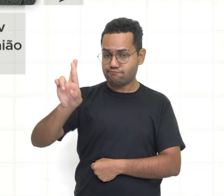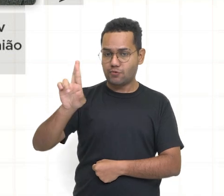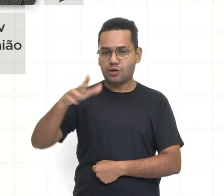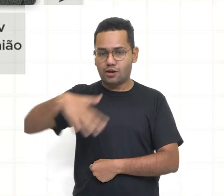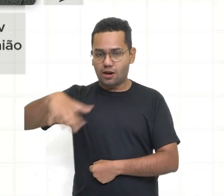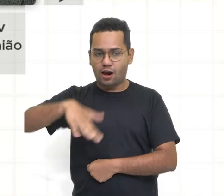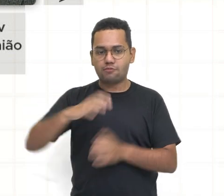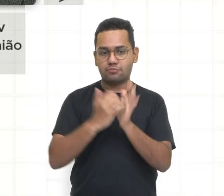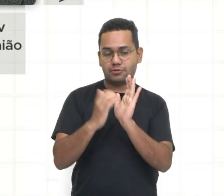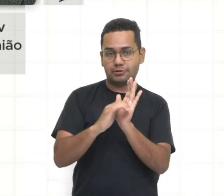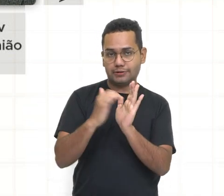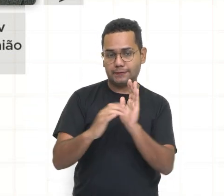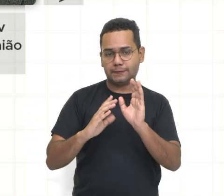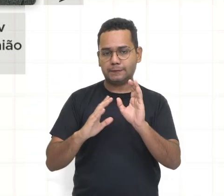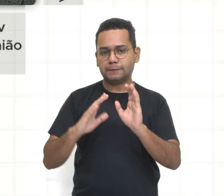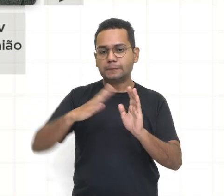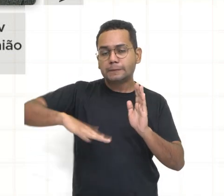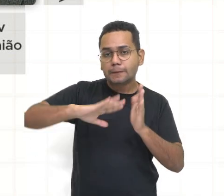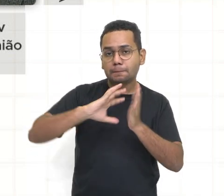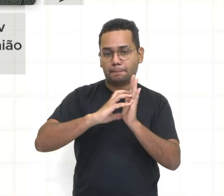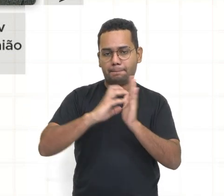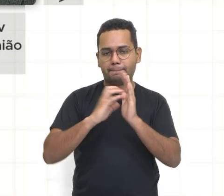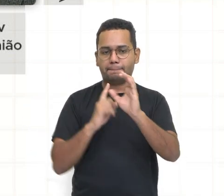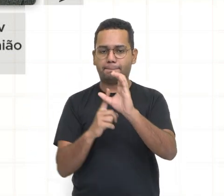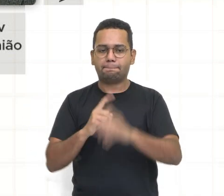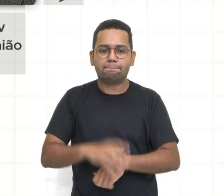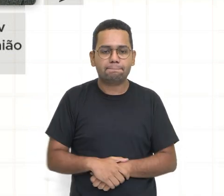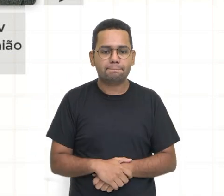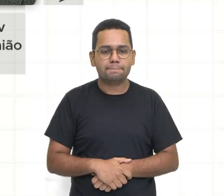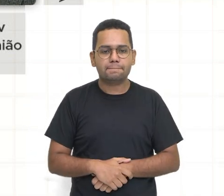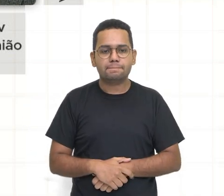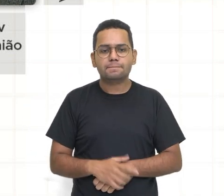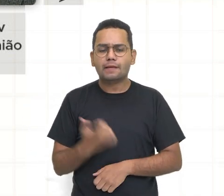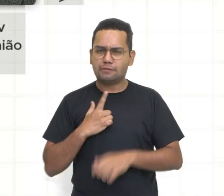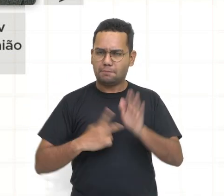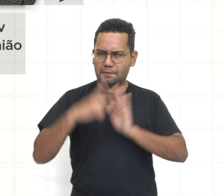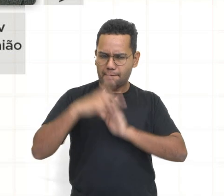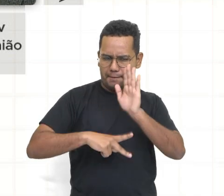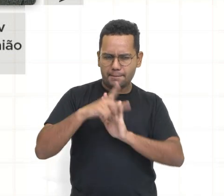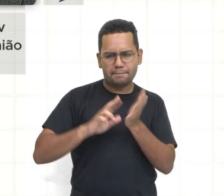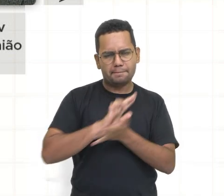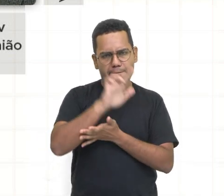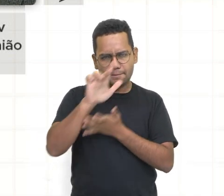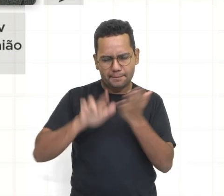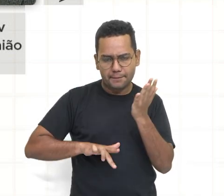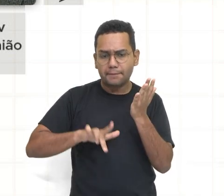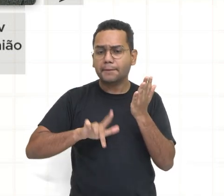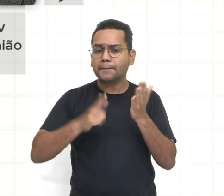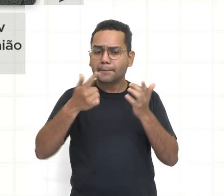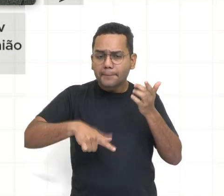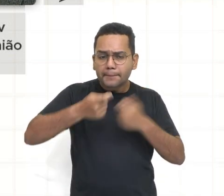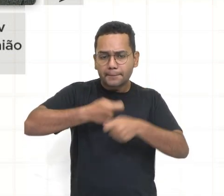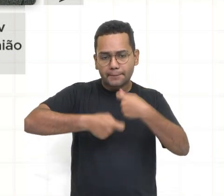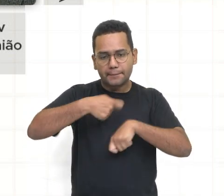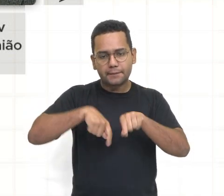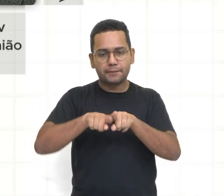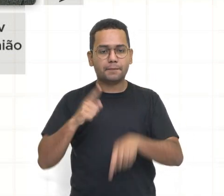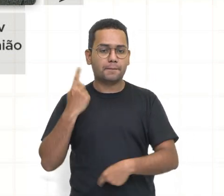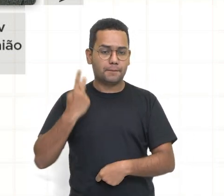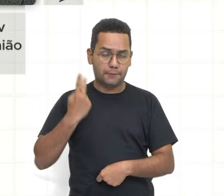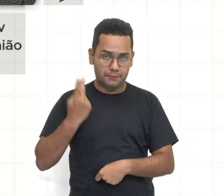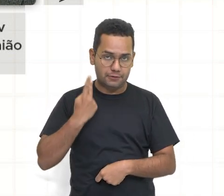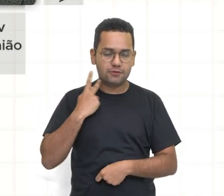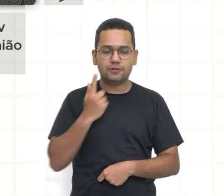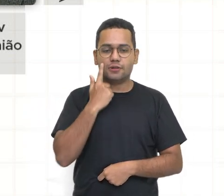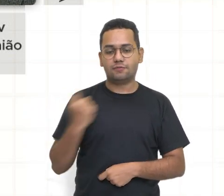posto de secretário-geral do Partido Comunista. O programa de reformas econômicas e políticas que ele propôs foi